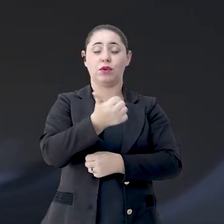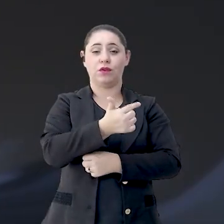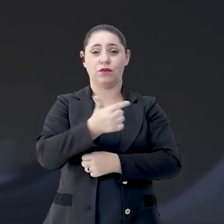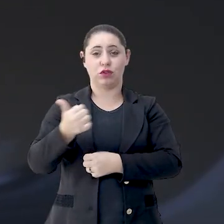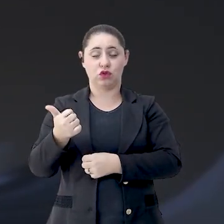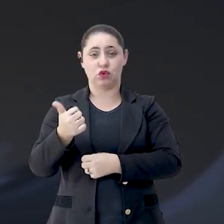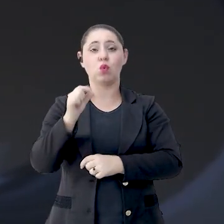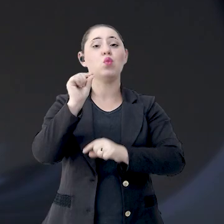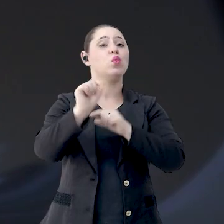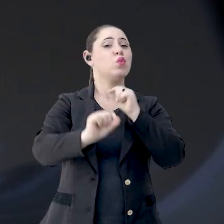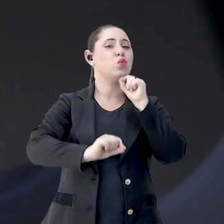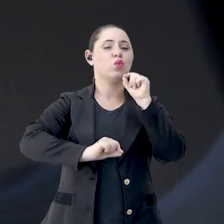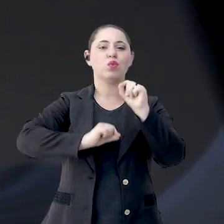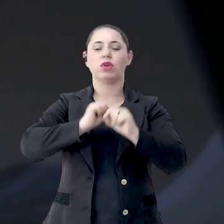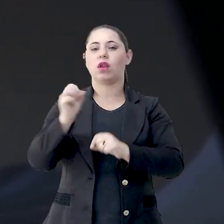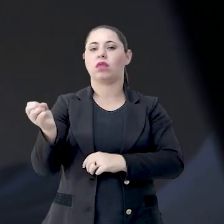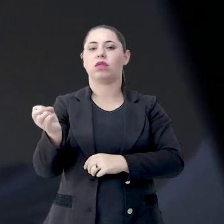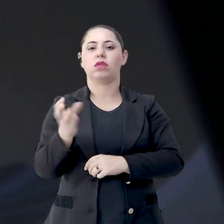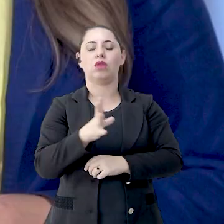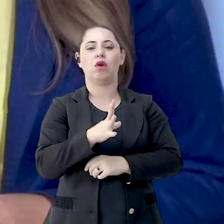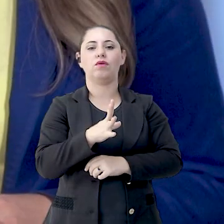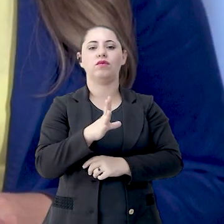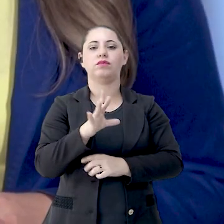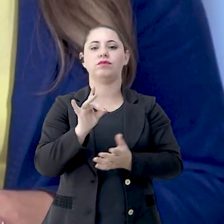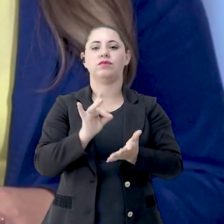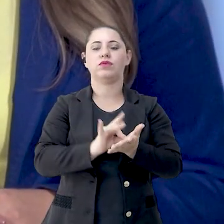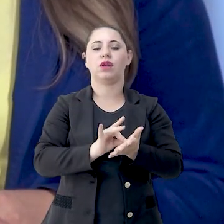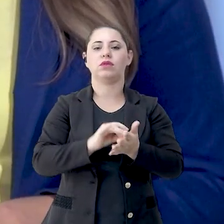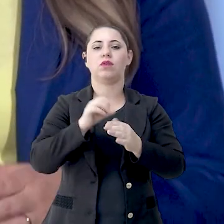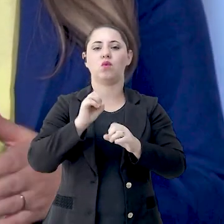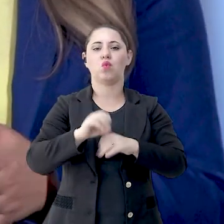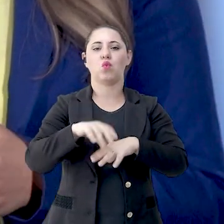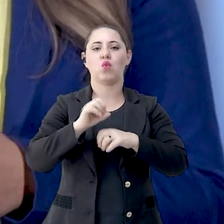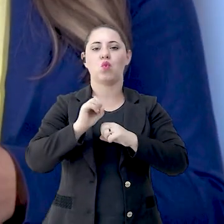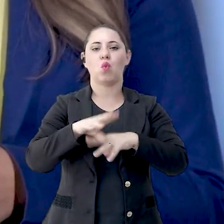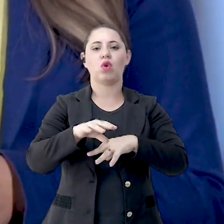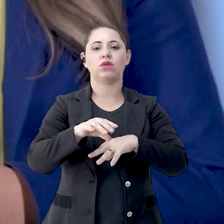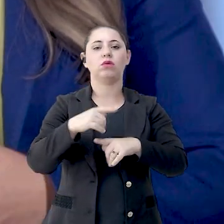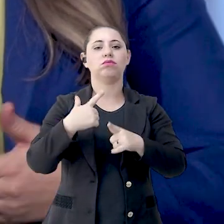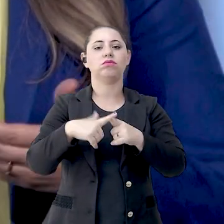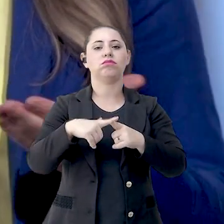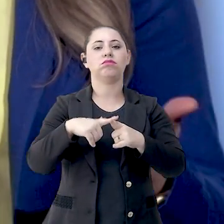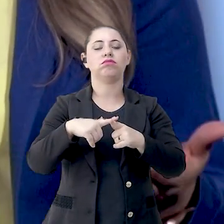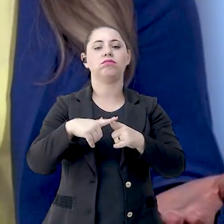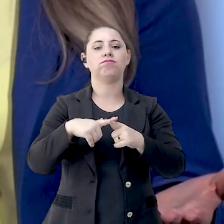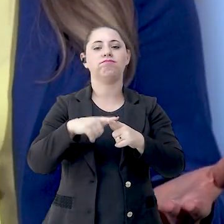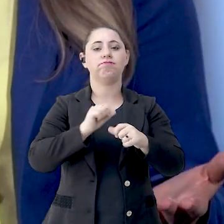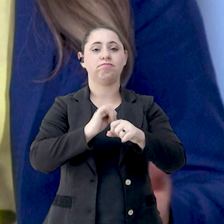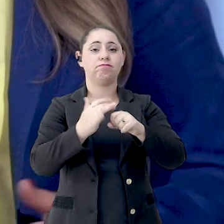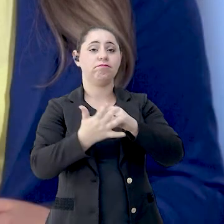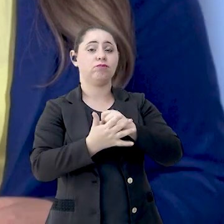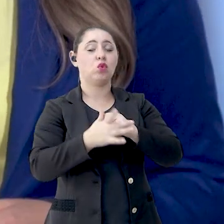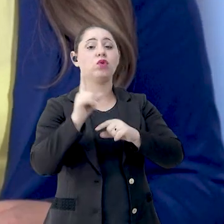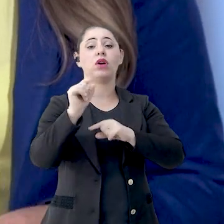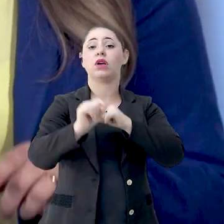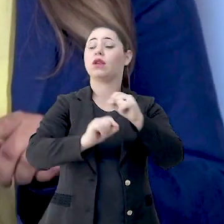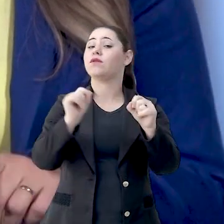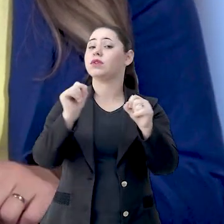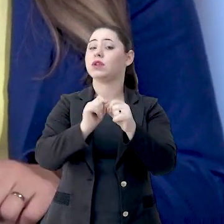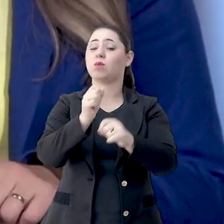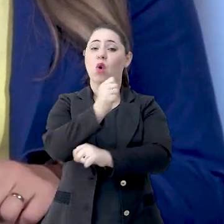Outro grande desafio para os municípios em 2021 será lidar com um novo cenário para a